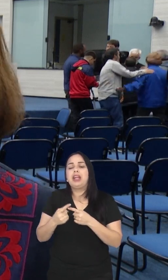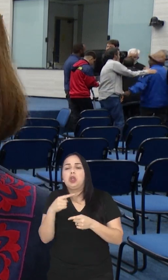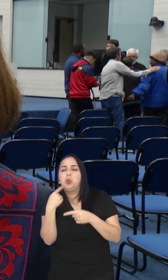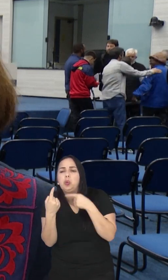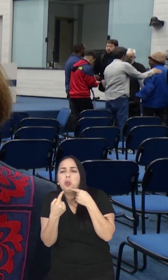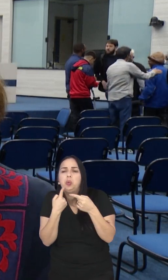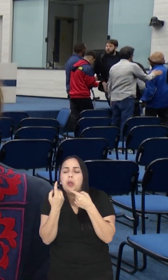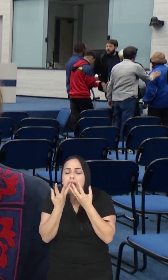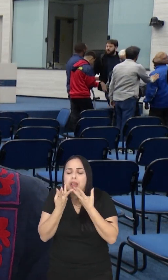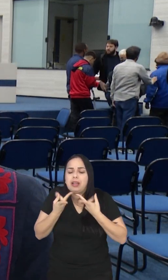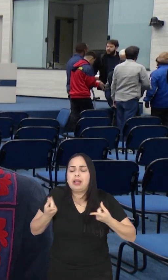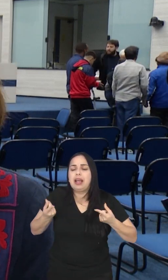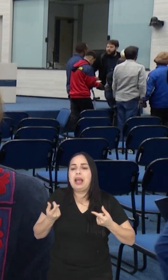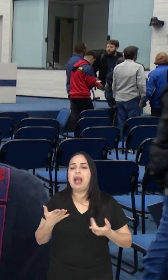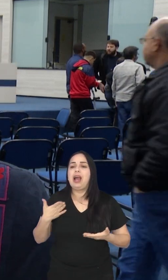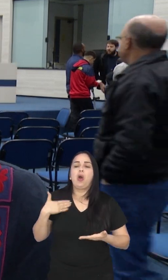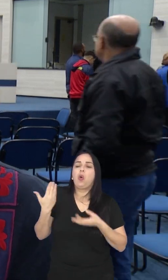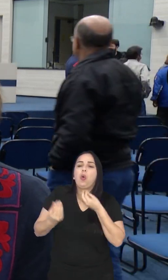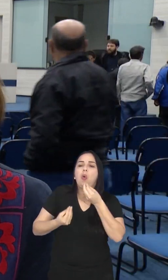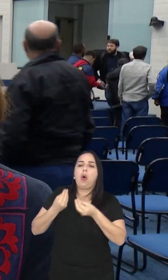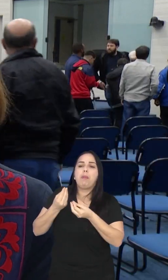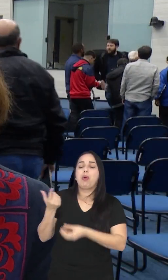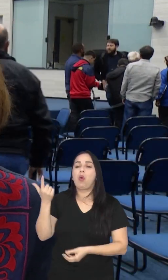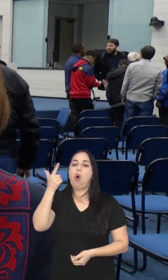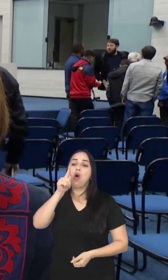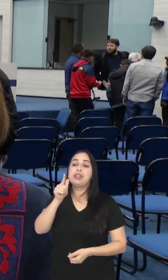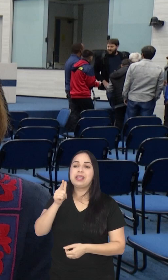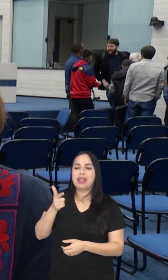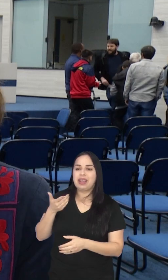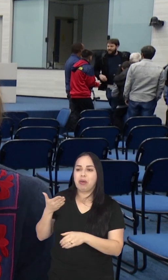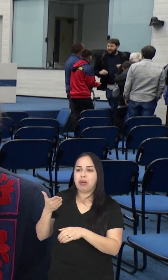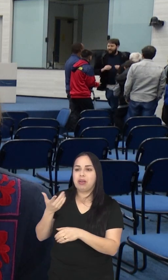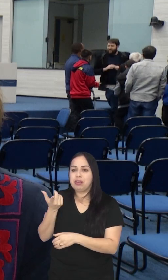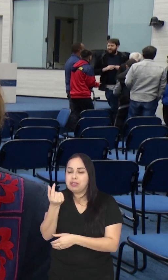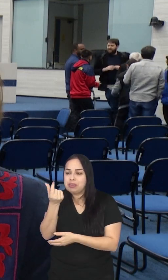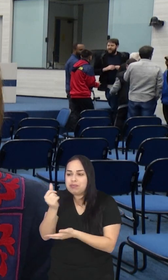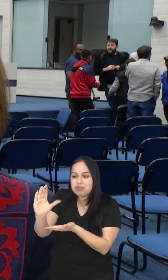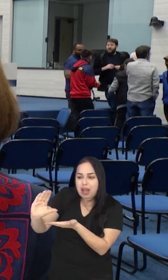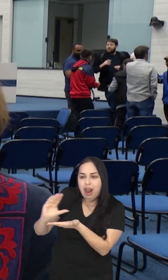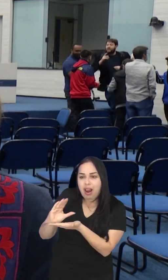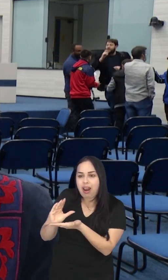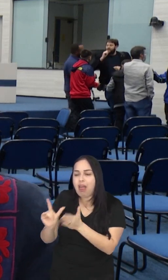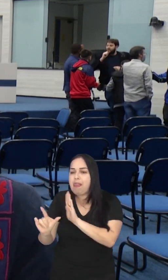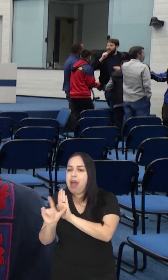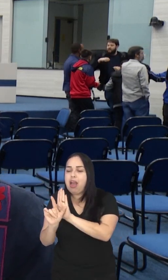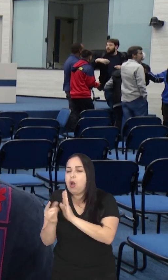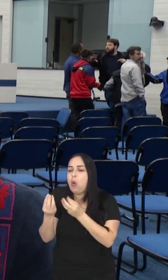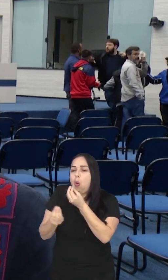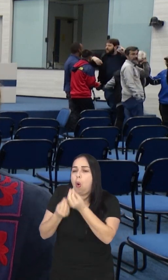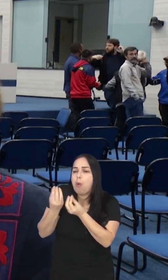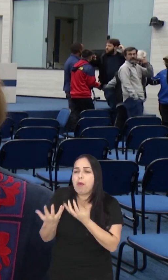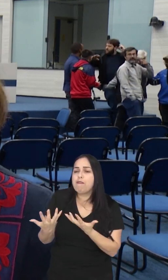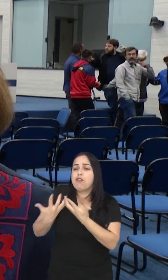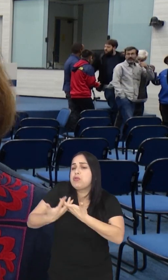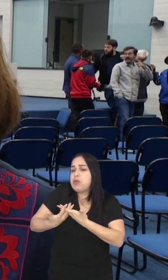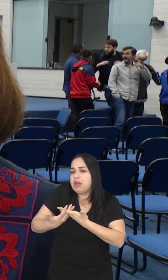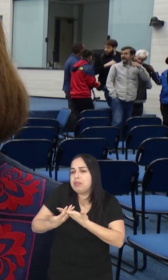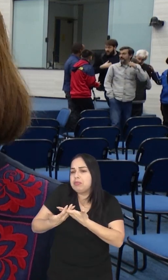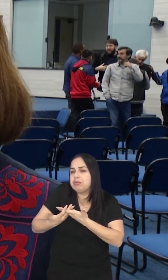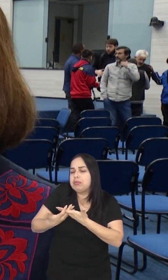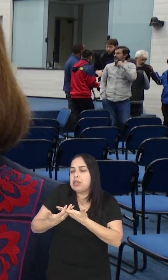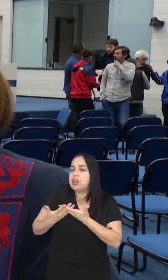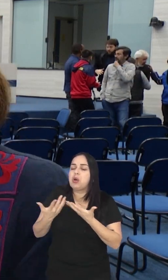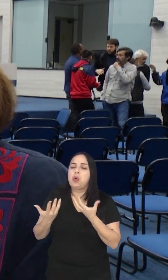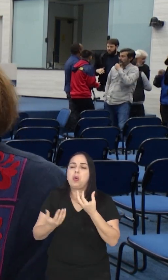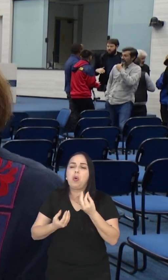né muitas pessoas querem saber como é que eu acesso como funciona como é como que vai ser o